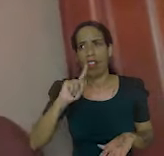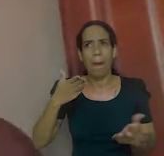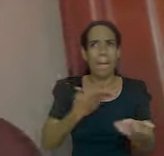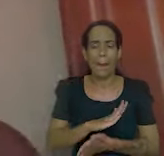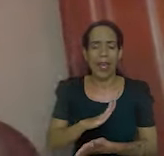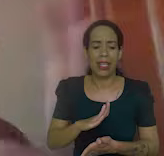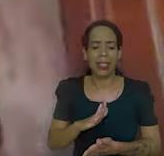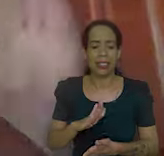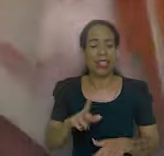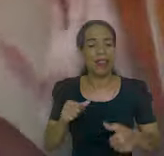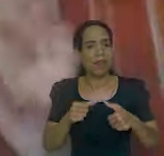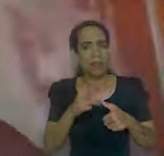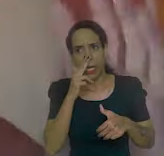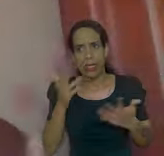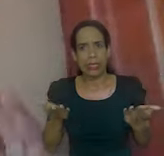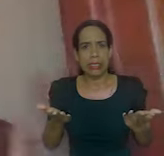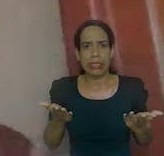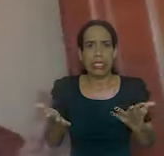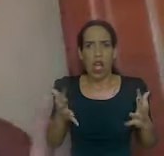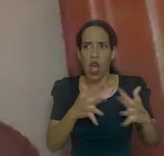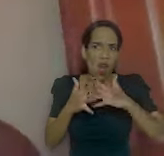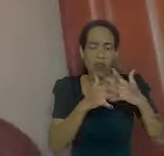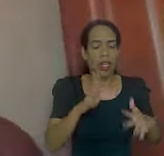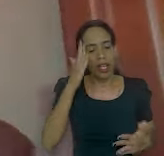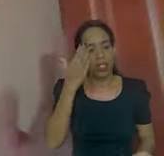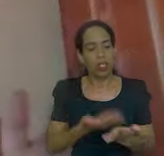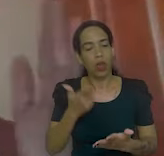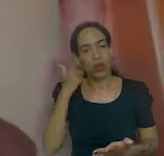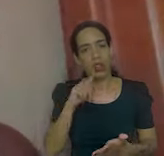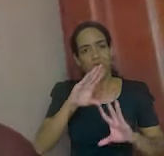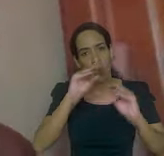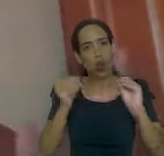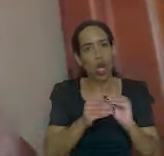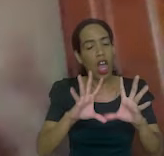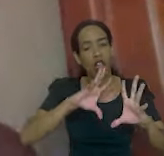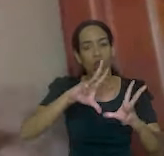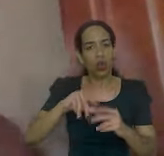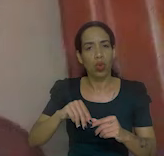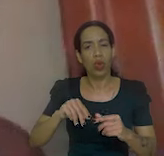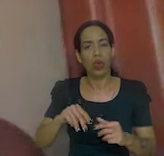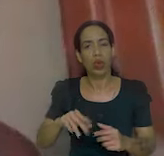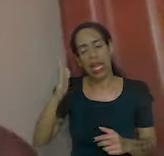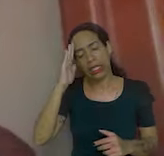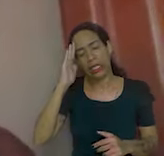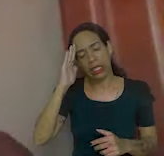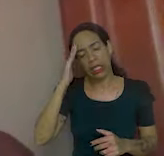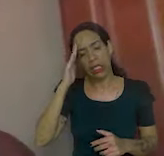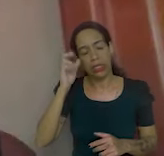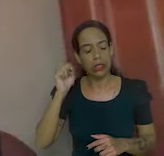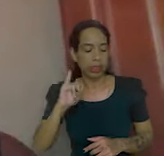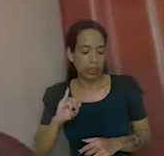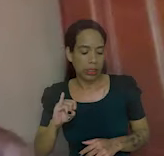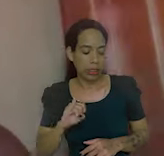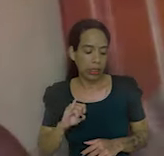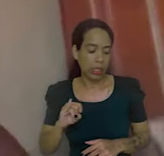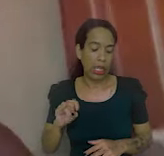pela nossa competência, então, assim, ficava assim meio confuso, mas eu acredito que a gente tenha conseguido colocar no livro para a pessoa entender